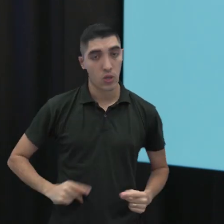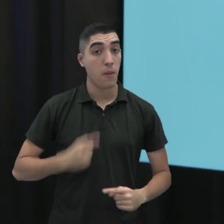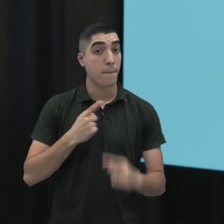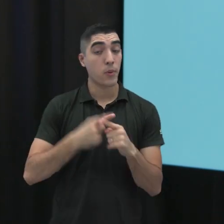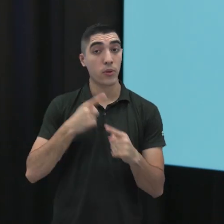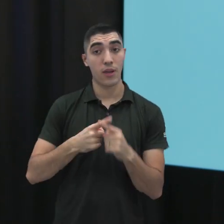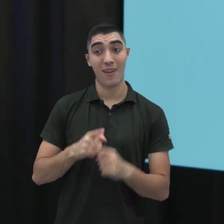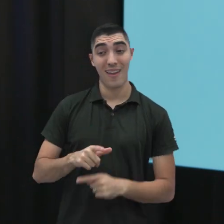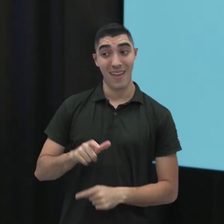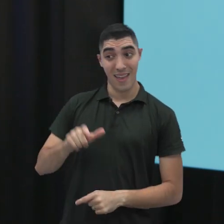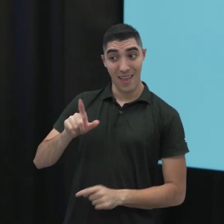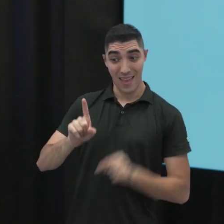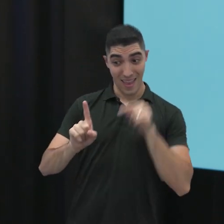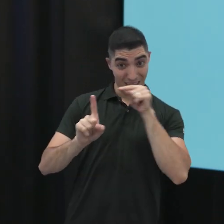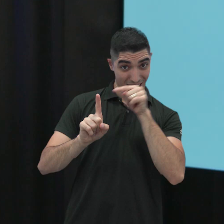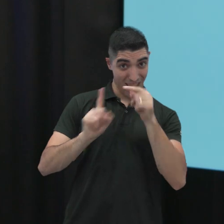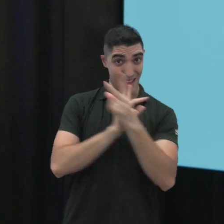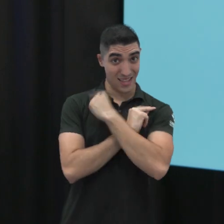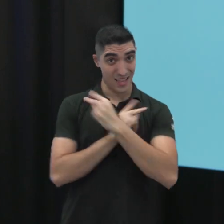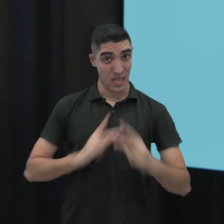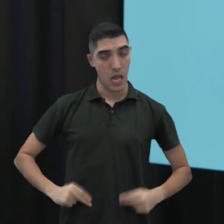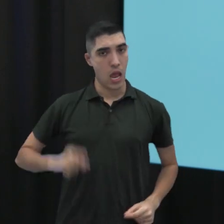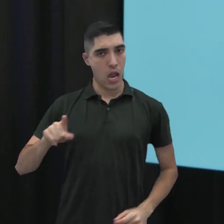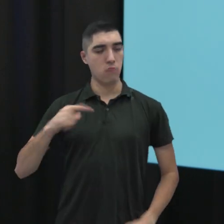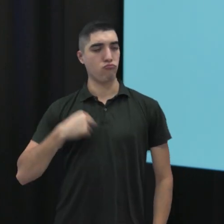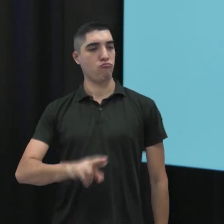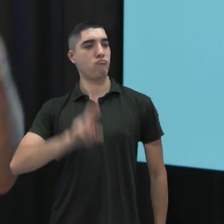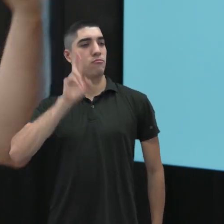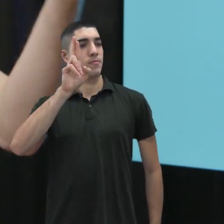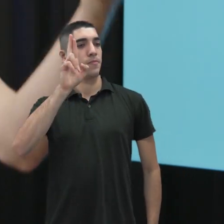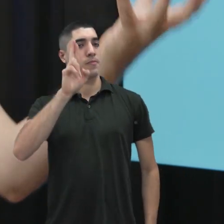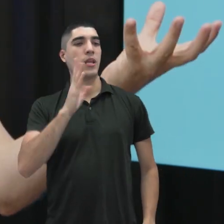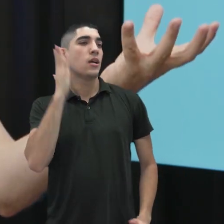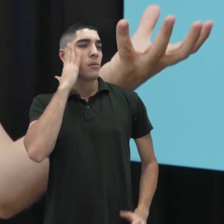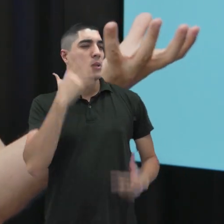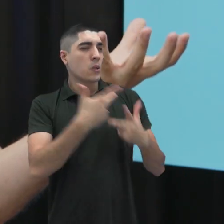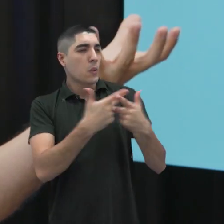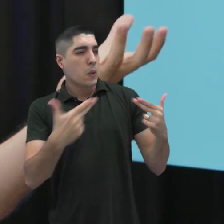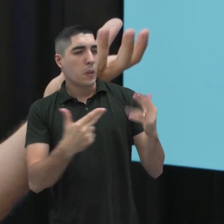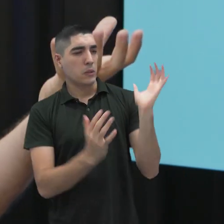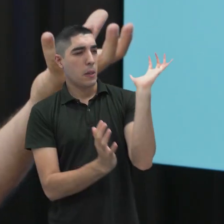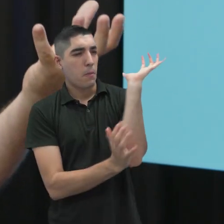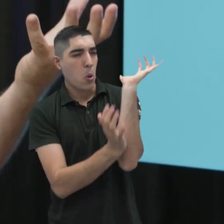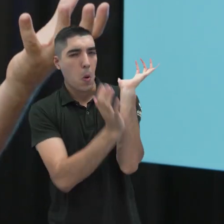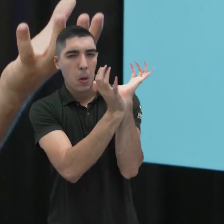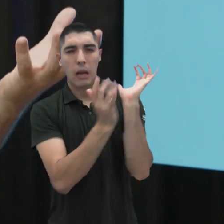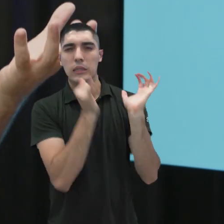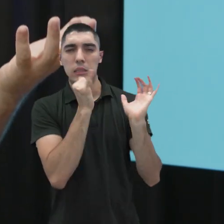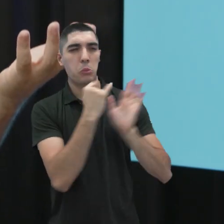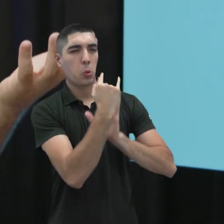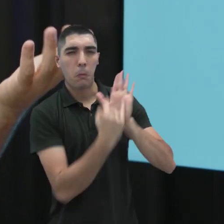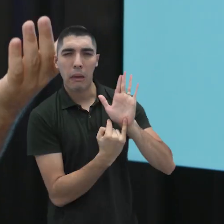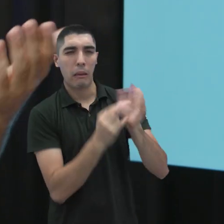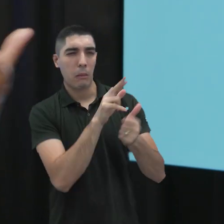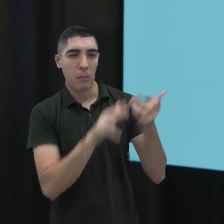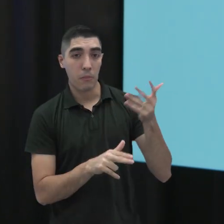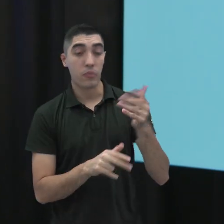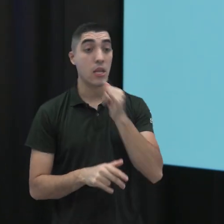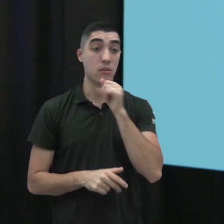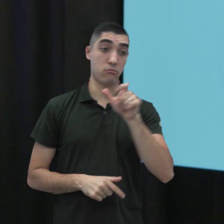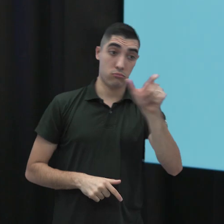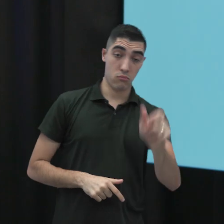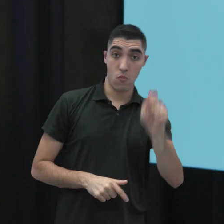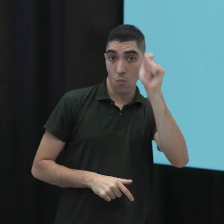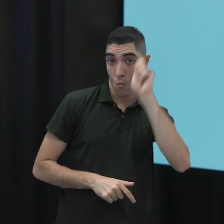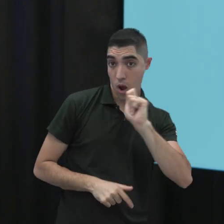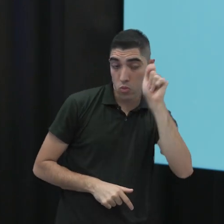canaliza nele as burocracias, né? O artista está no espaço de criação e o produtor está no espaço de produção,